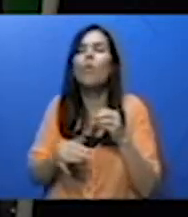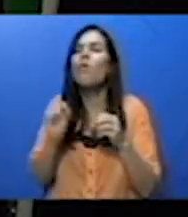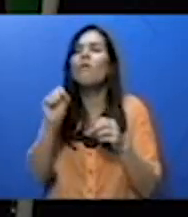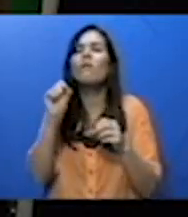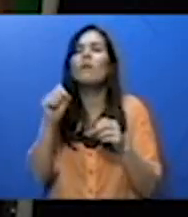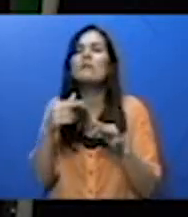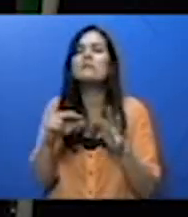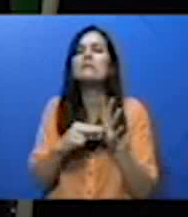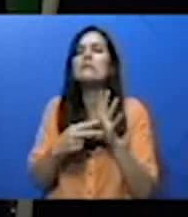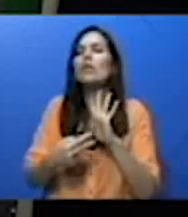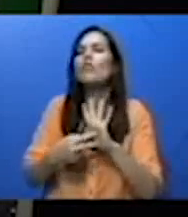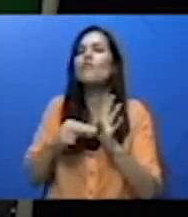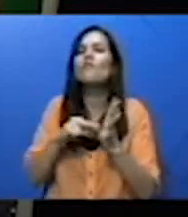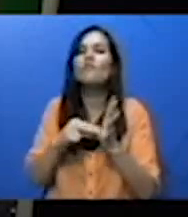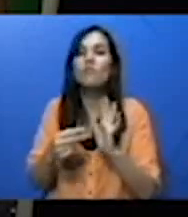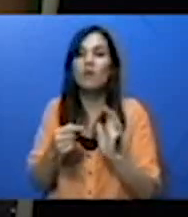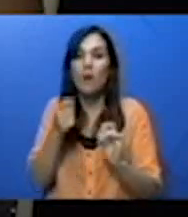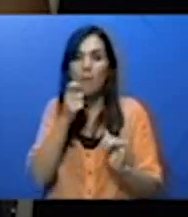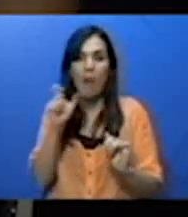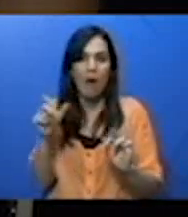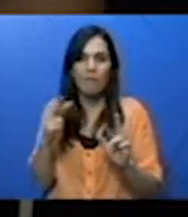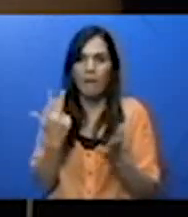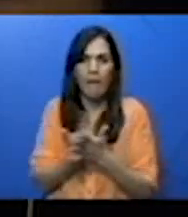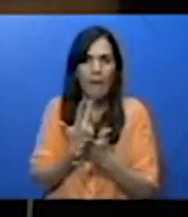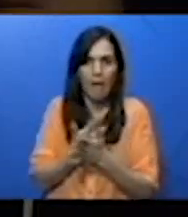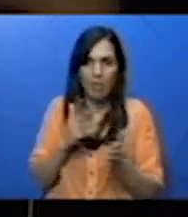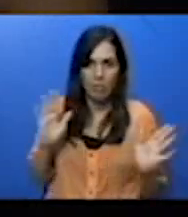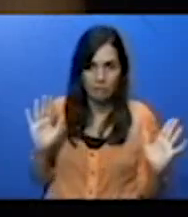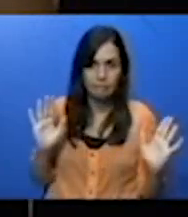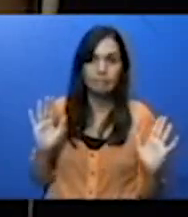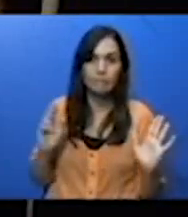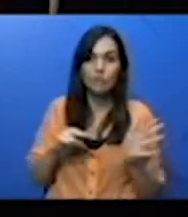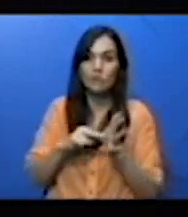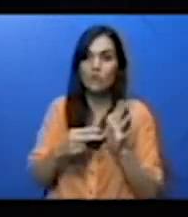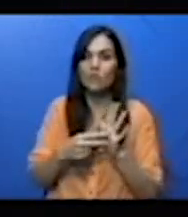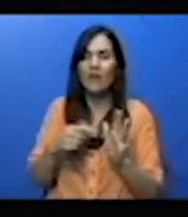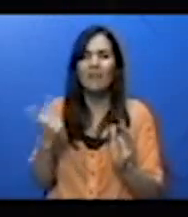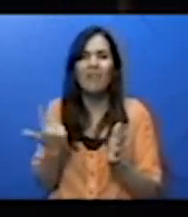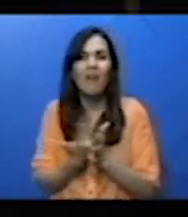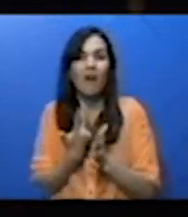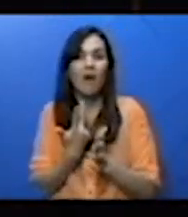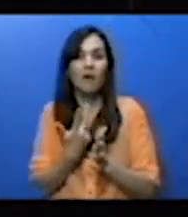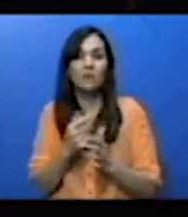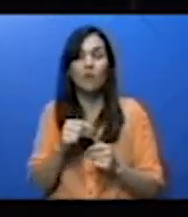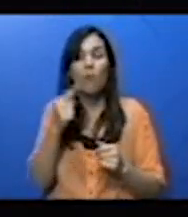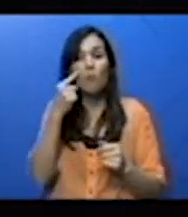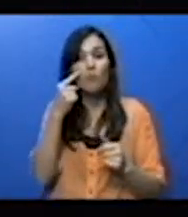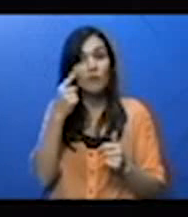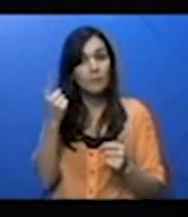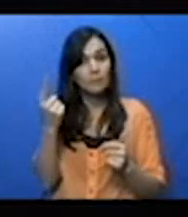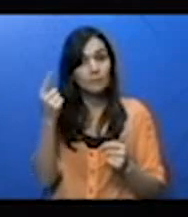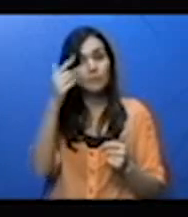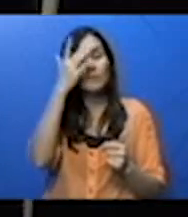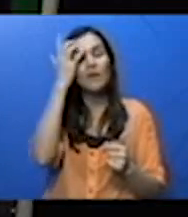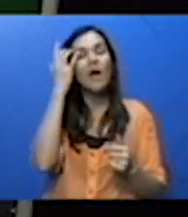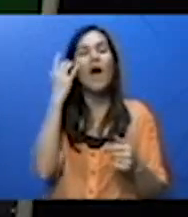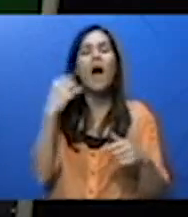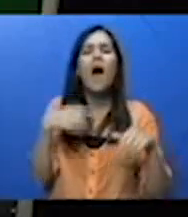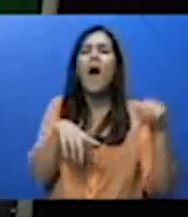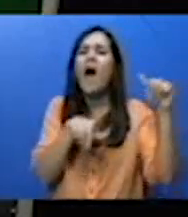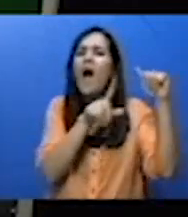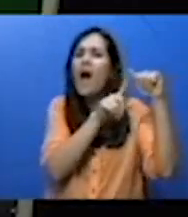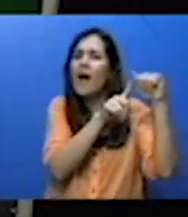nos dizer? Para não colocar palavrinha fora do contexto, fora do significado. Então, vamos lá para a letra A.